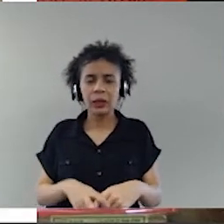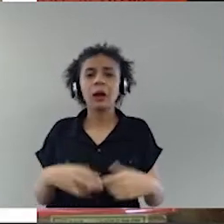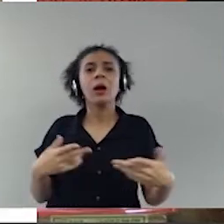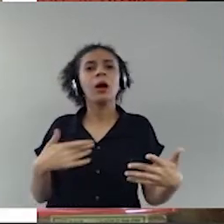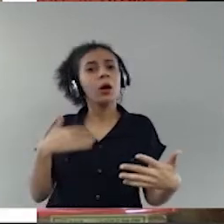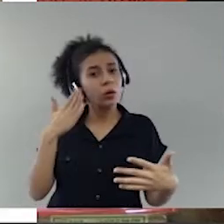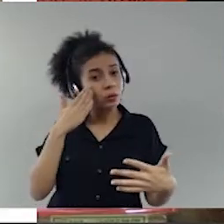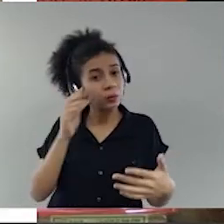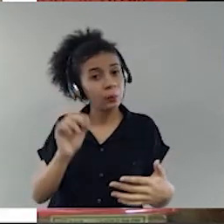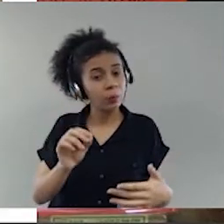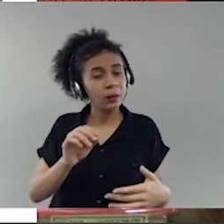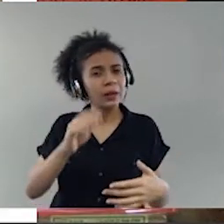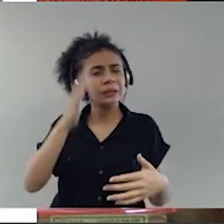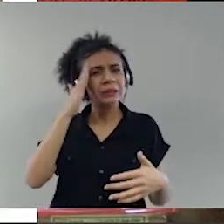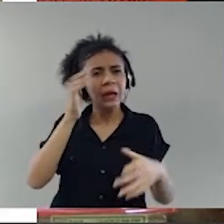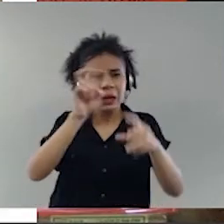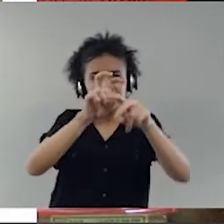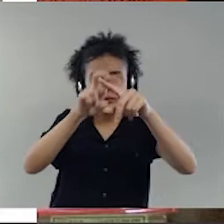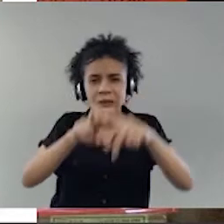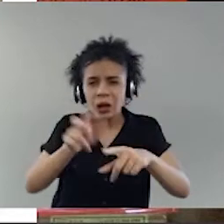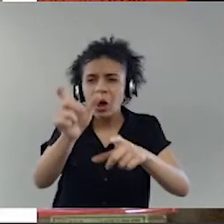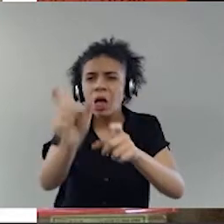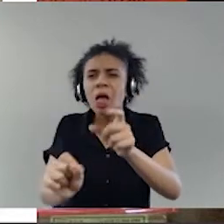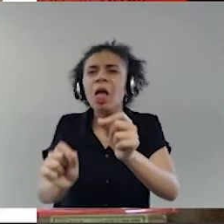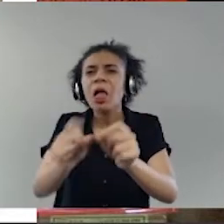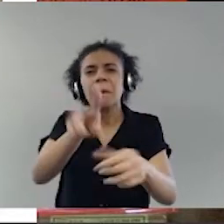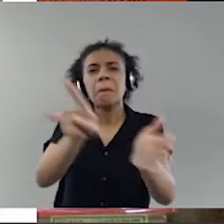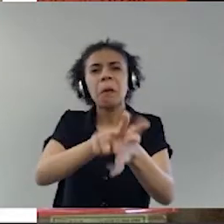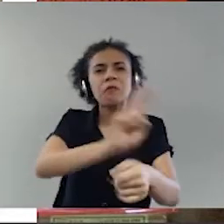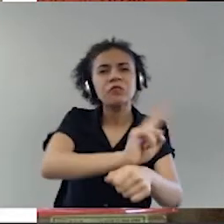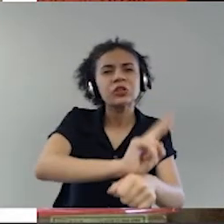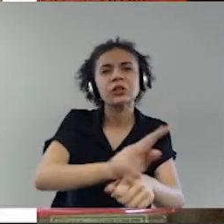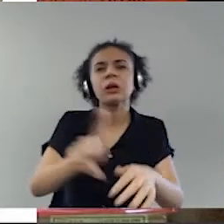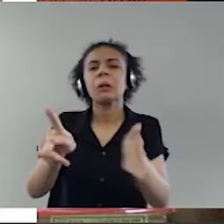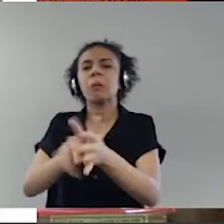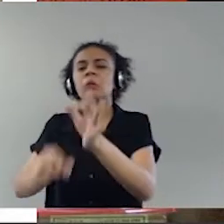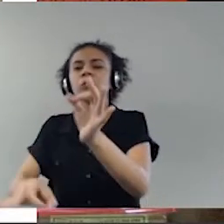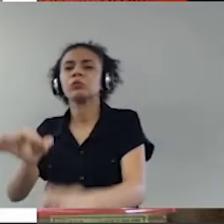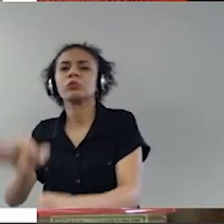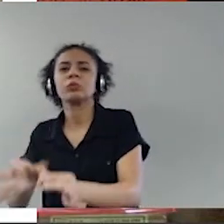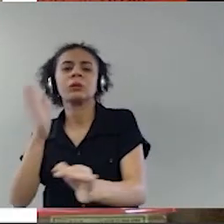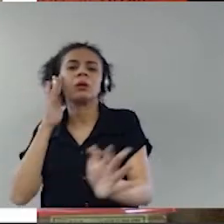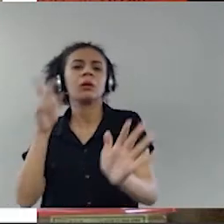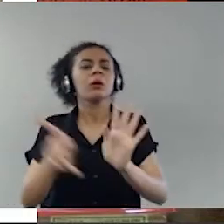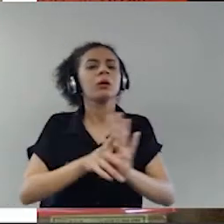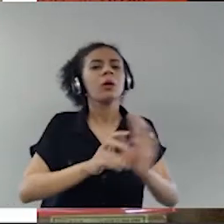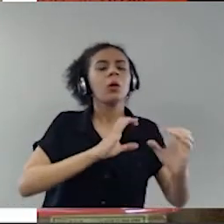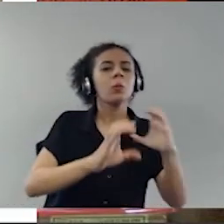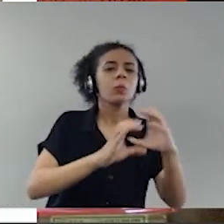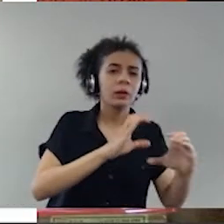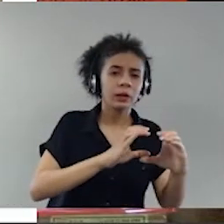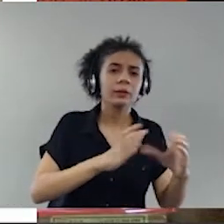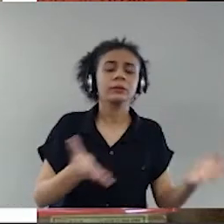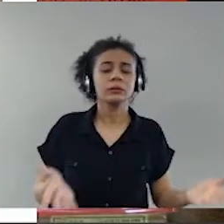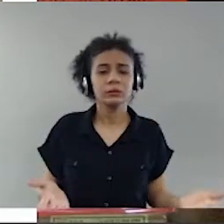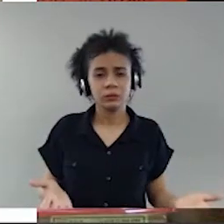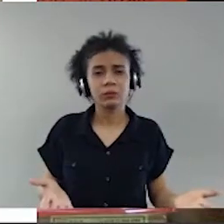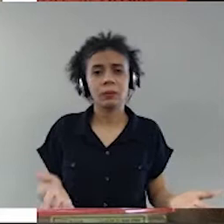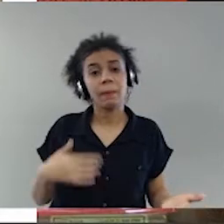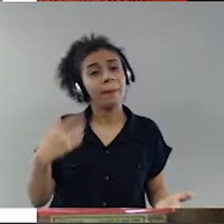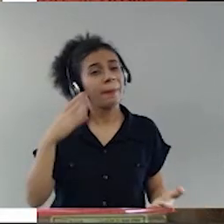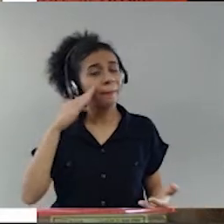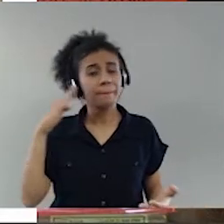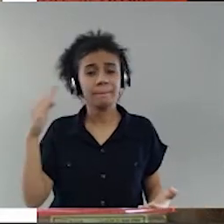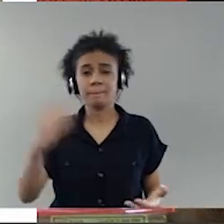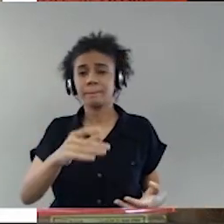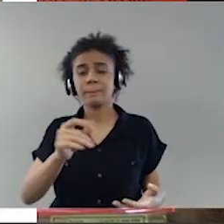qual setor que a pessoa é procedente, se é da vigilância, se é da área jurídica, se é da área de comunicação. É